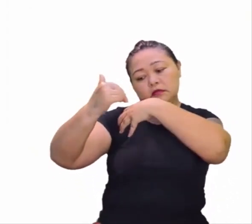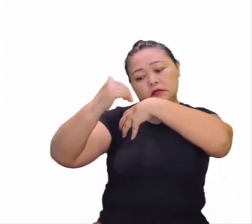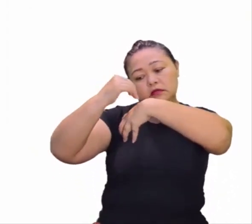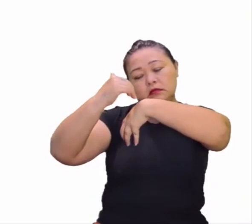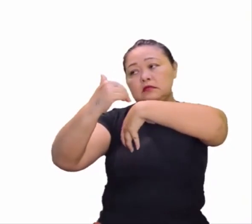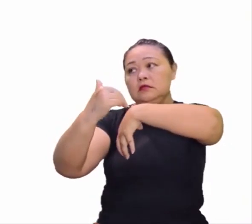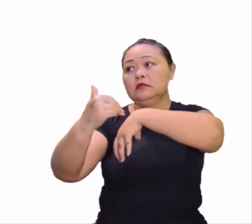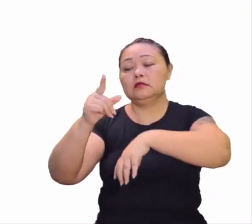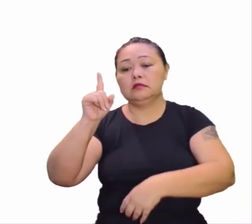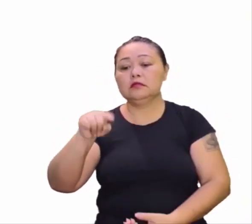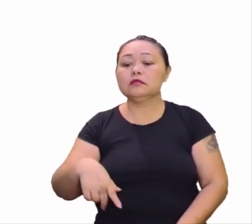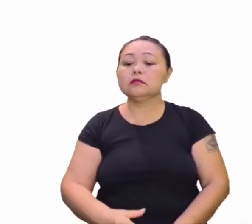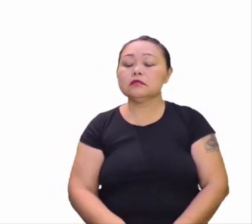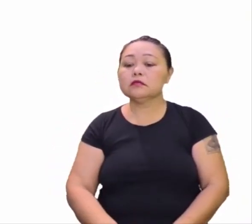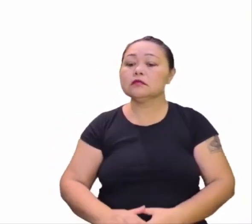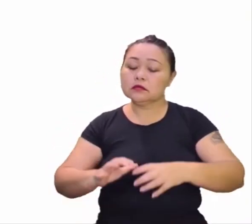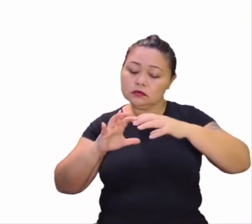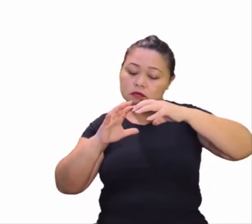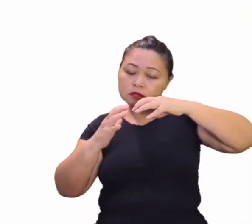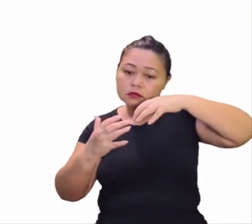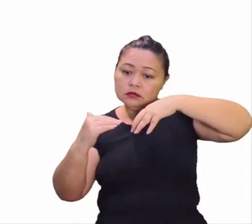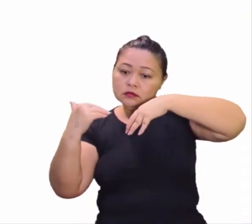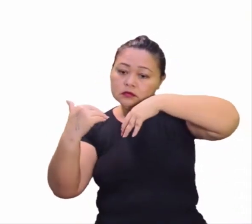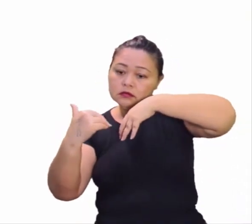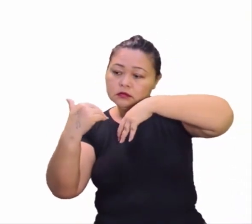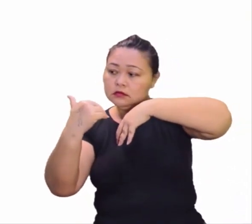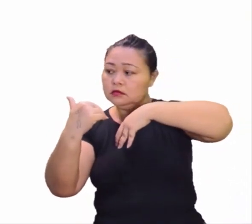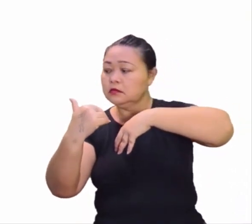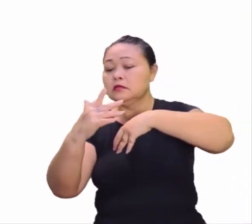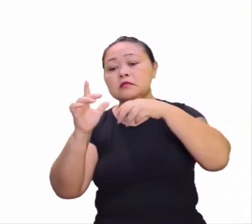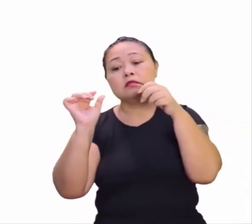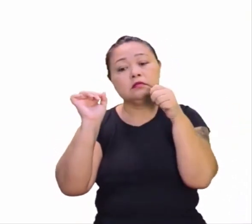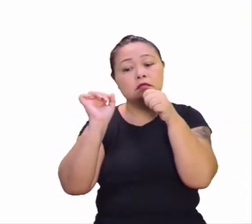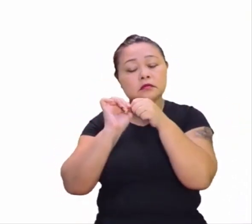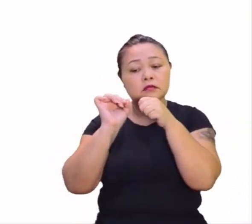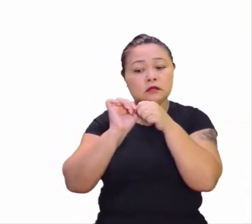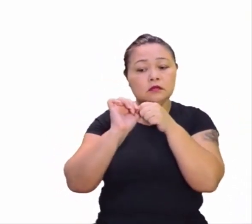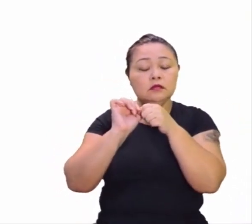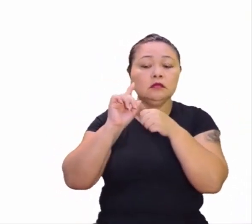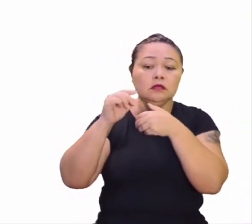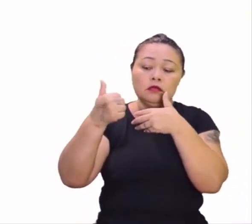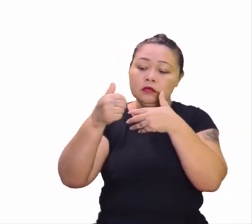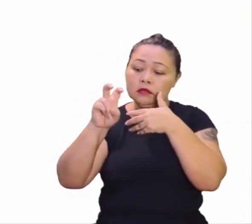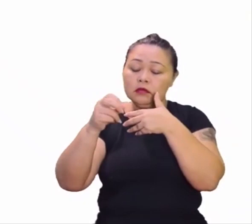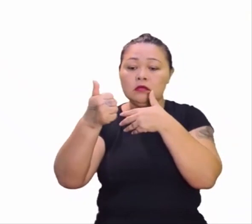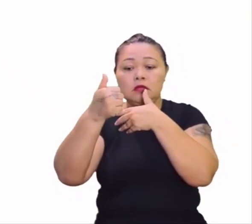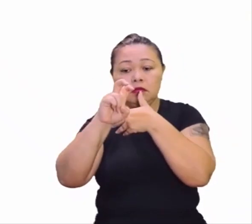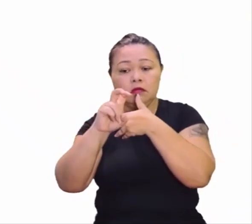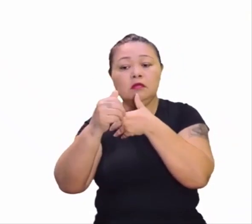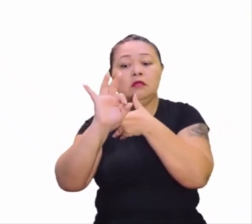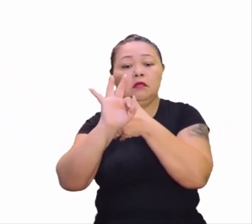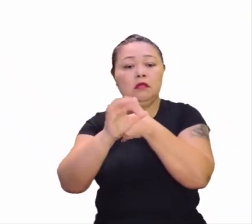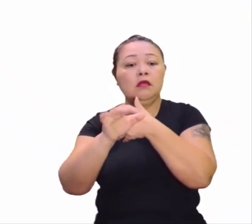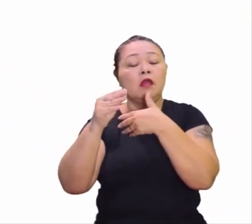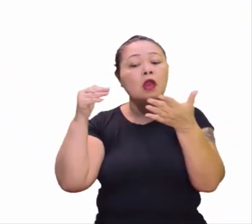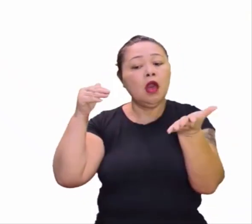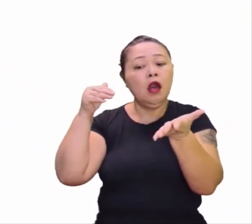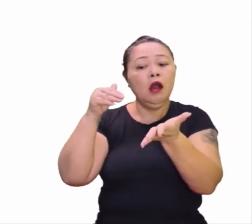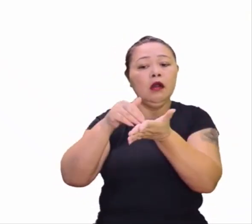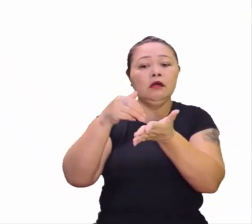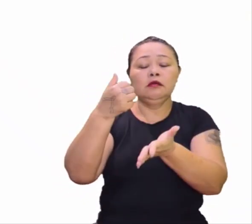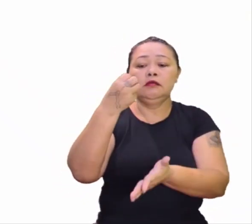Rogério? Muito bem. São as curvas que o planeta vai fazendo, que vai ser em 15 graus. Correto. Até